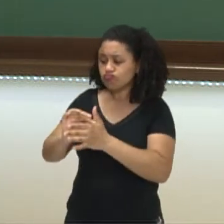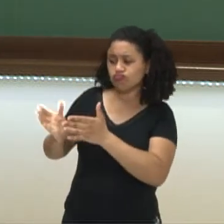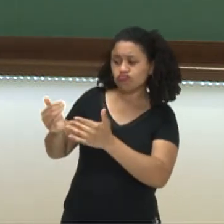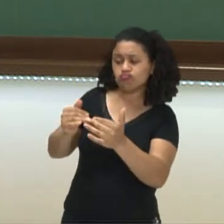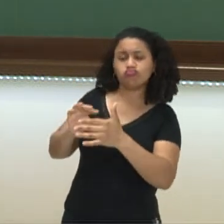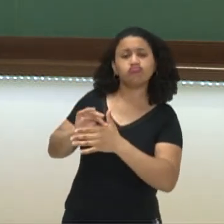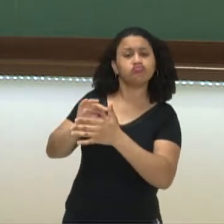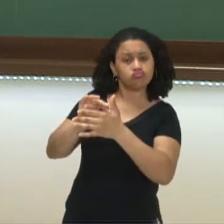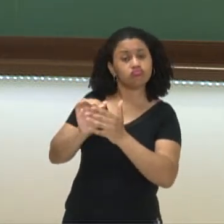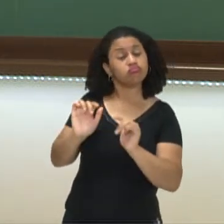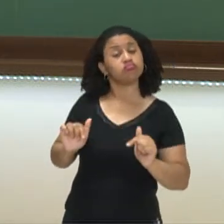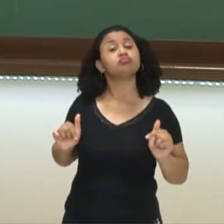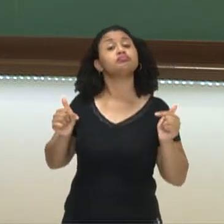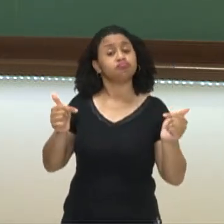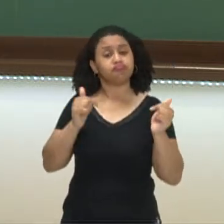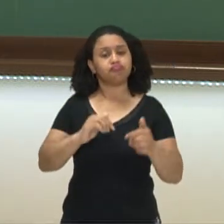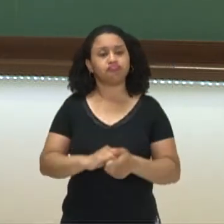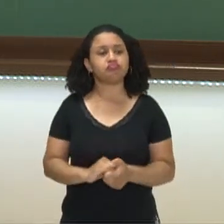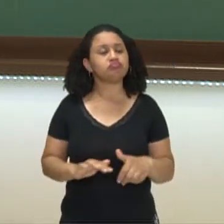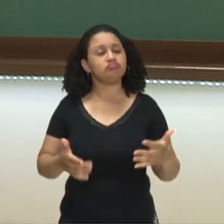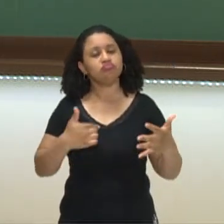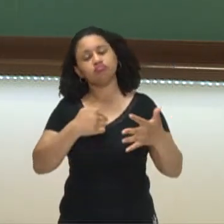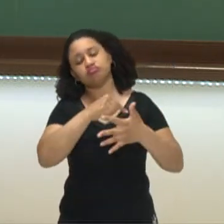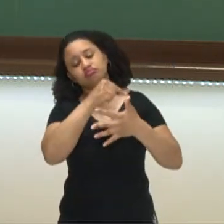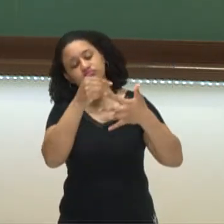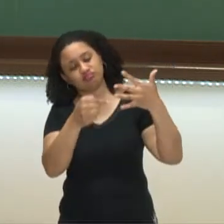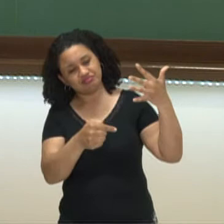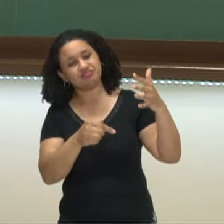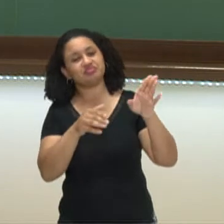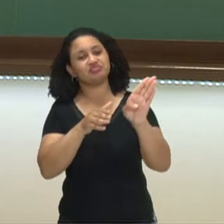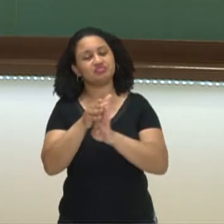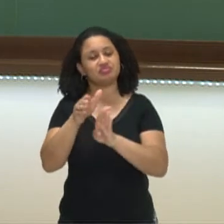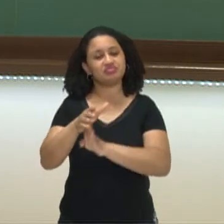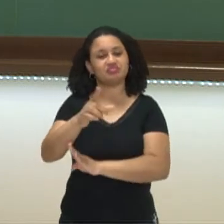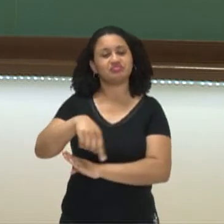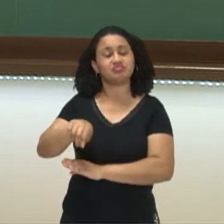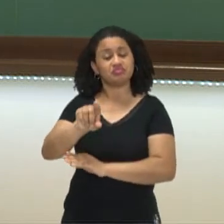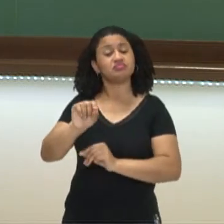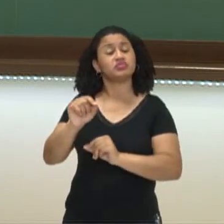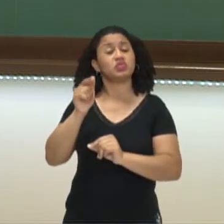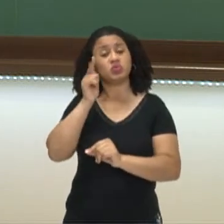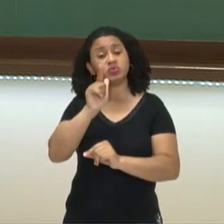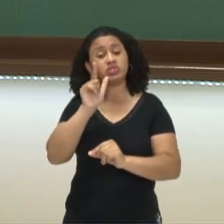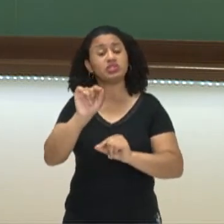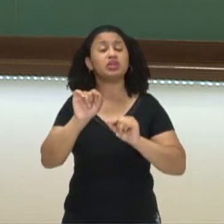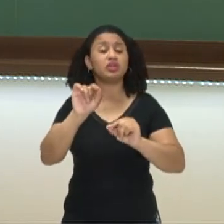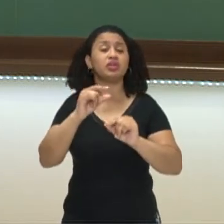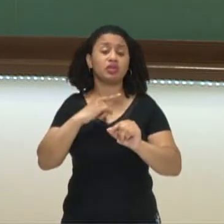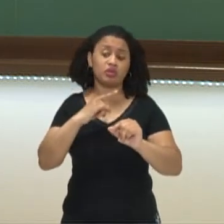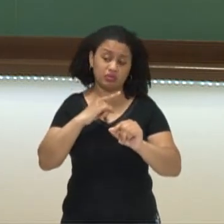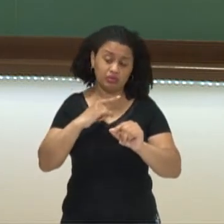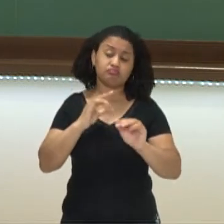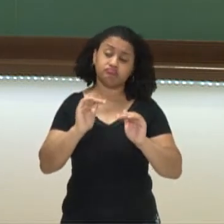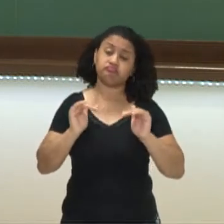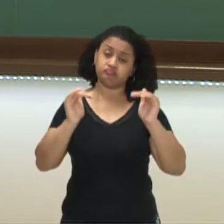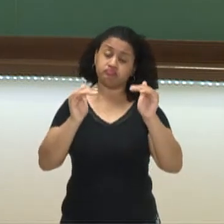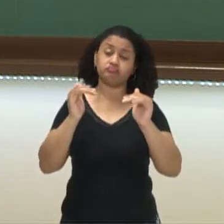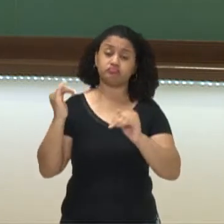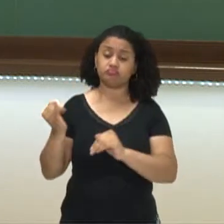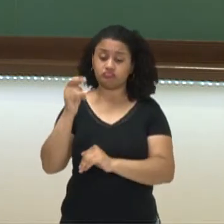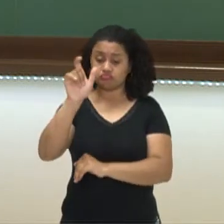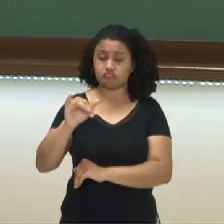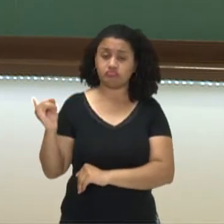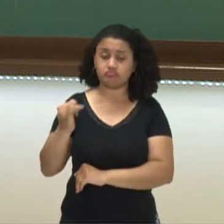tendo iniciativas. Então são alguns conselhos para você, para que você consiga ter um destaque na sua área de